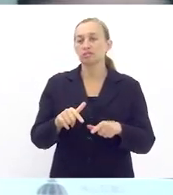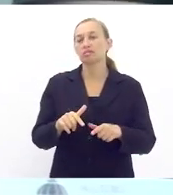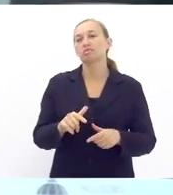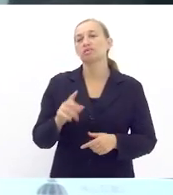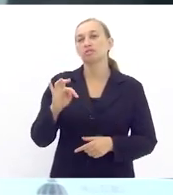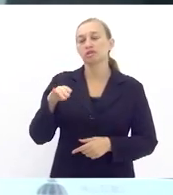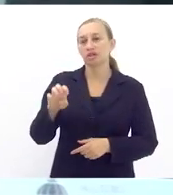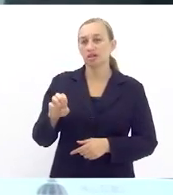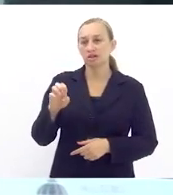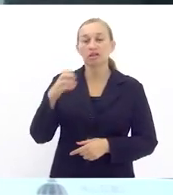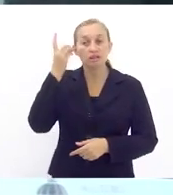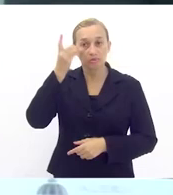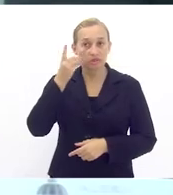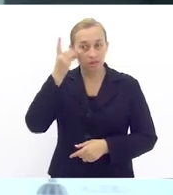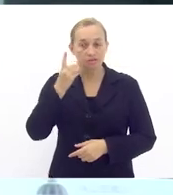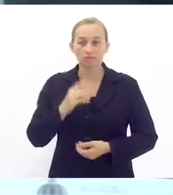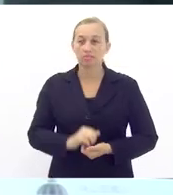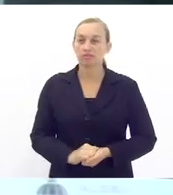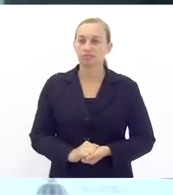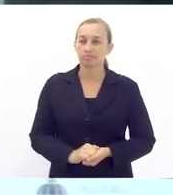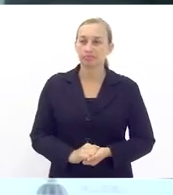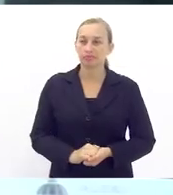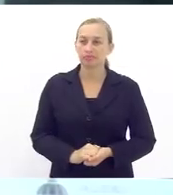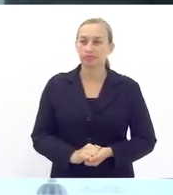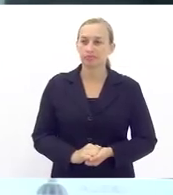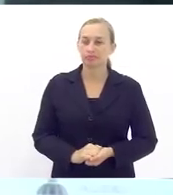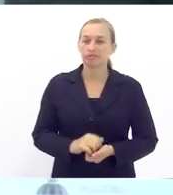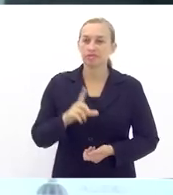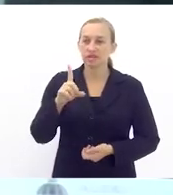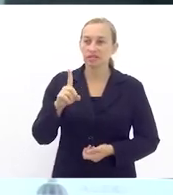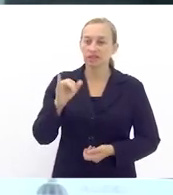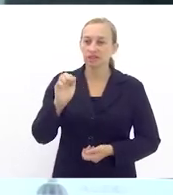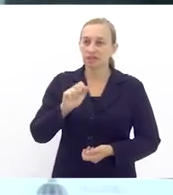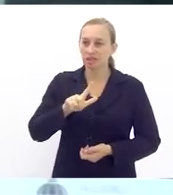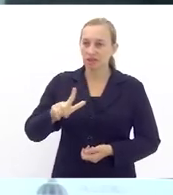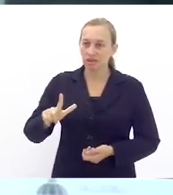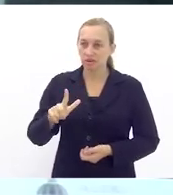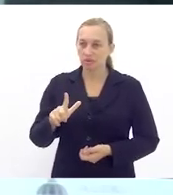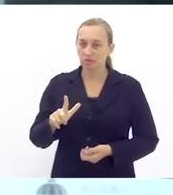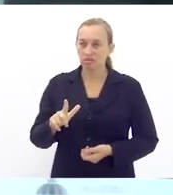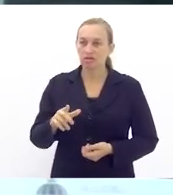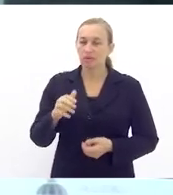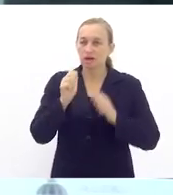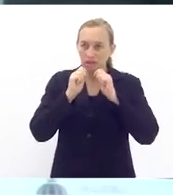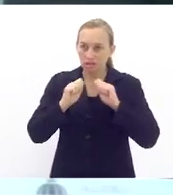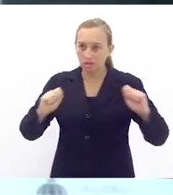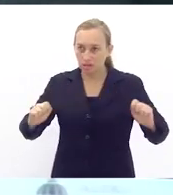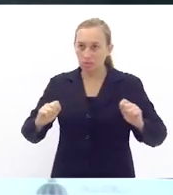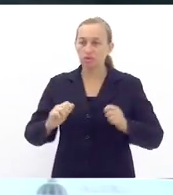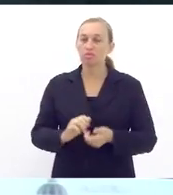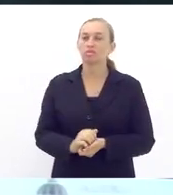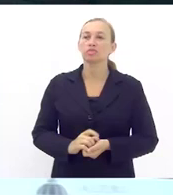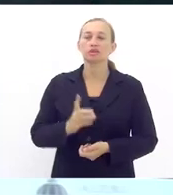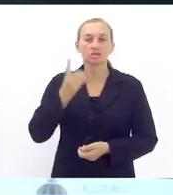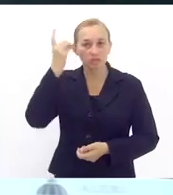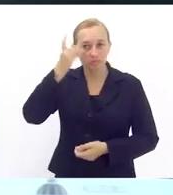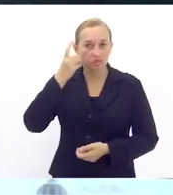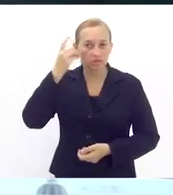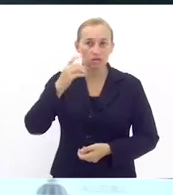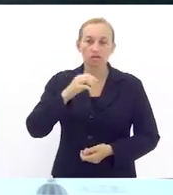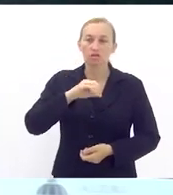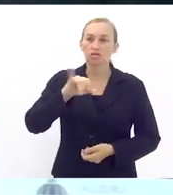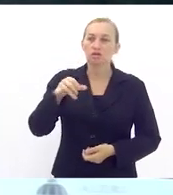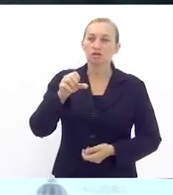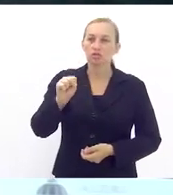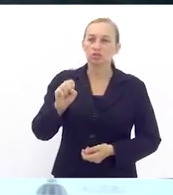Rossi é o Daniel Costa Cunha que assessor do mandato do deputado Josemar